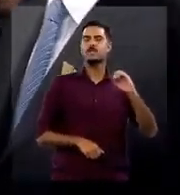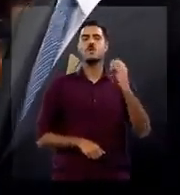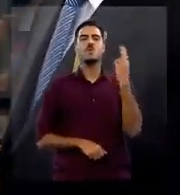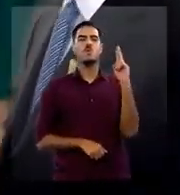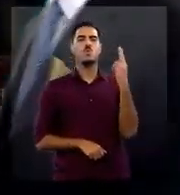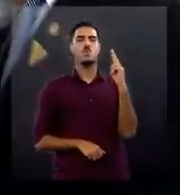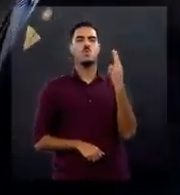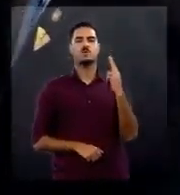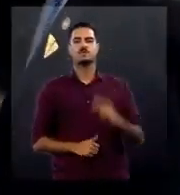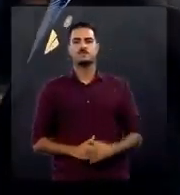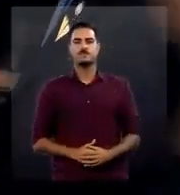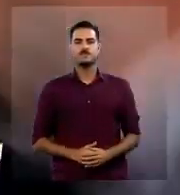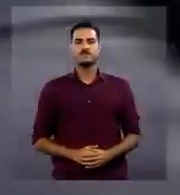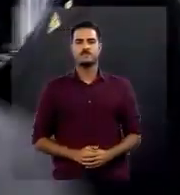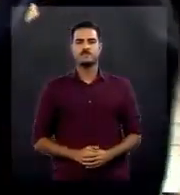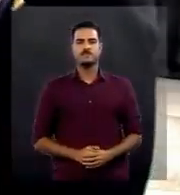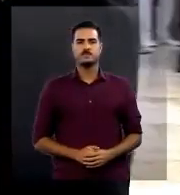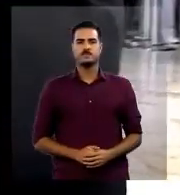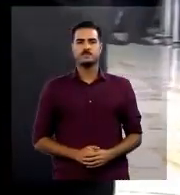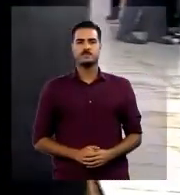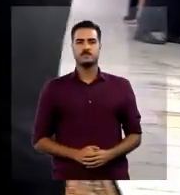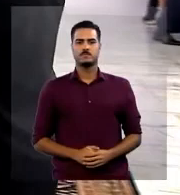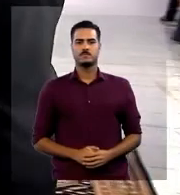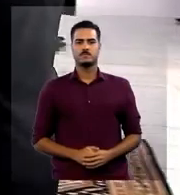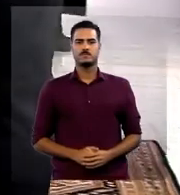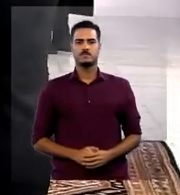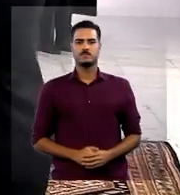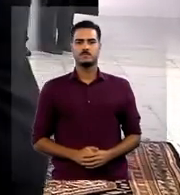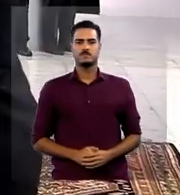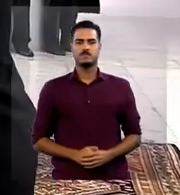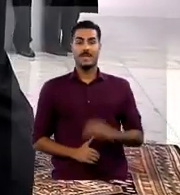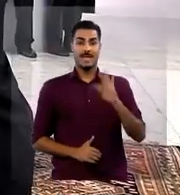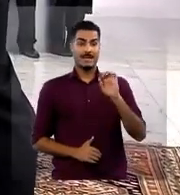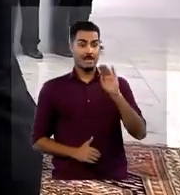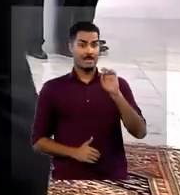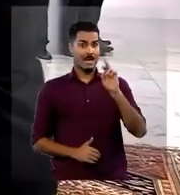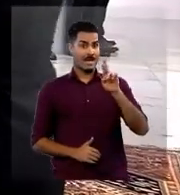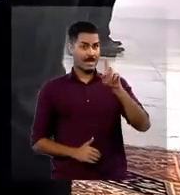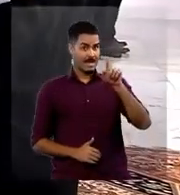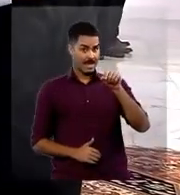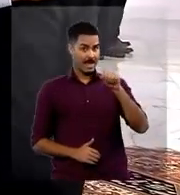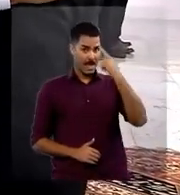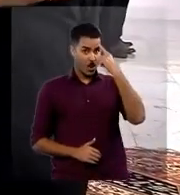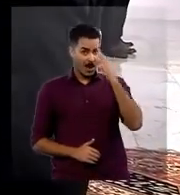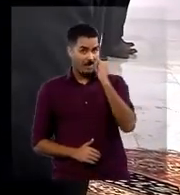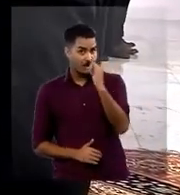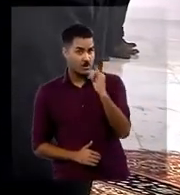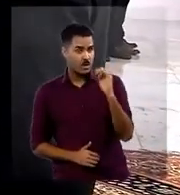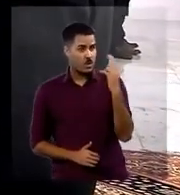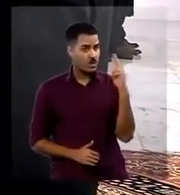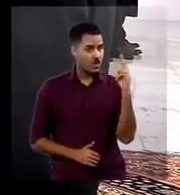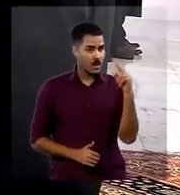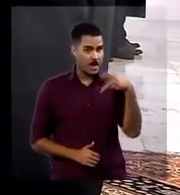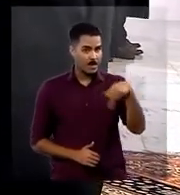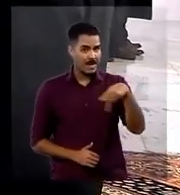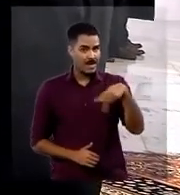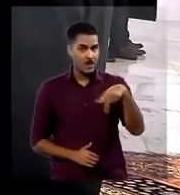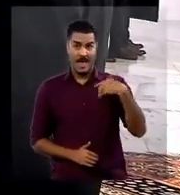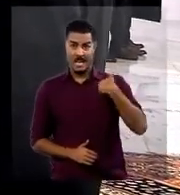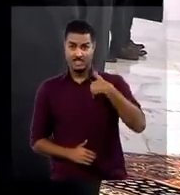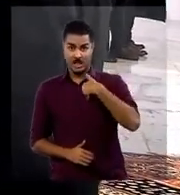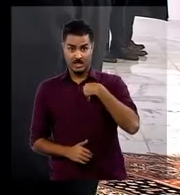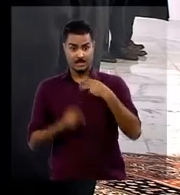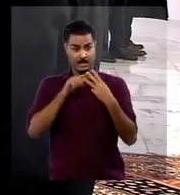Tabaré Vázquez, presidente do Uruguai. Lembrando que o Uruguai e Paraguai, junto com a Argentina, são membros fundadores do